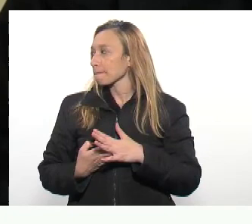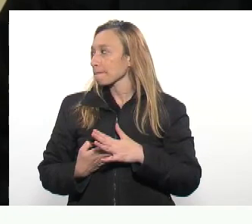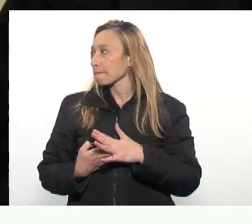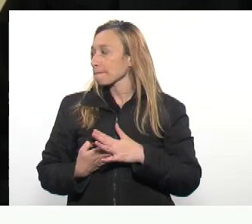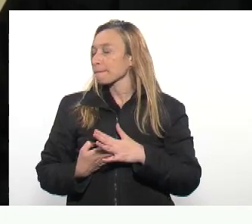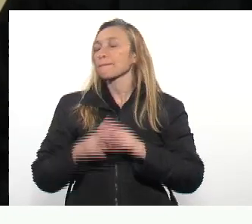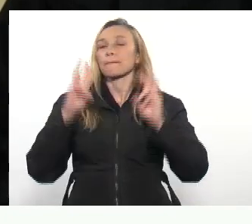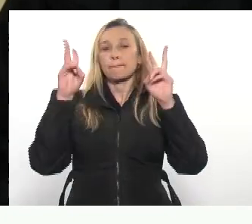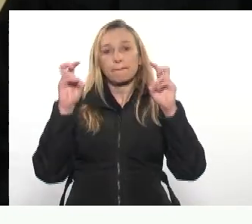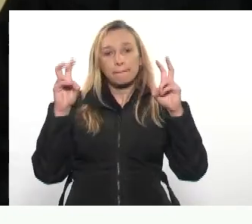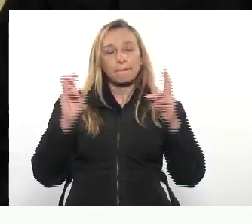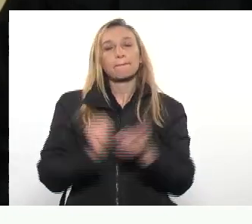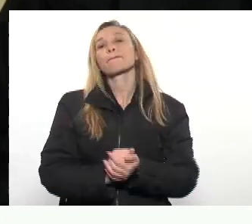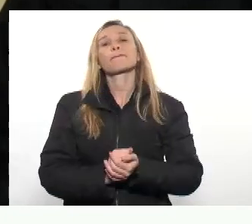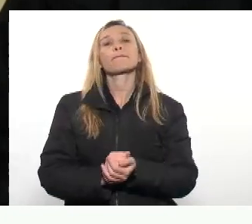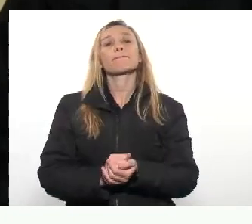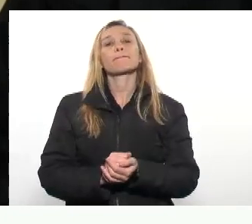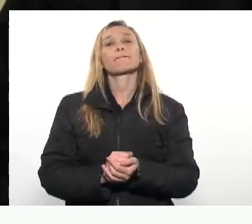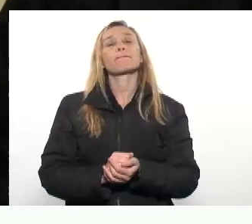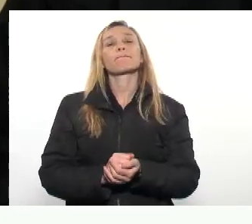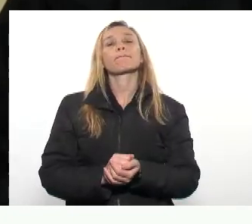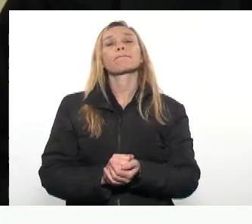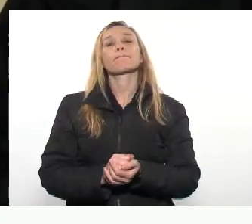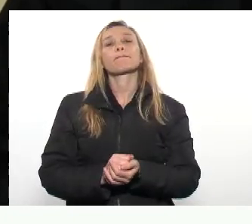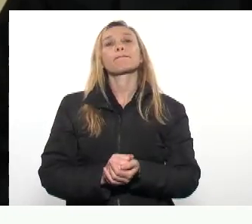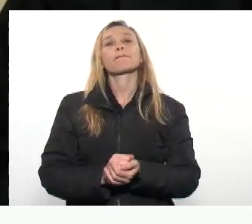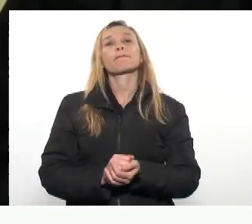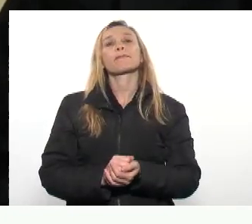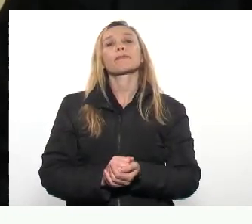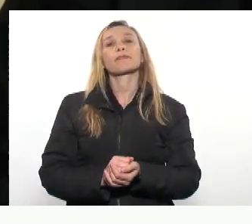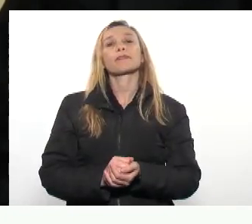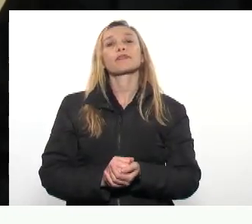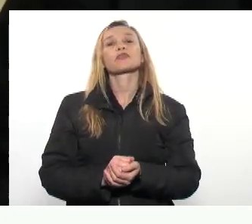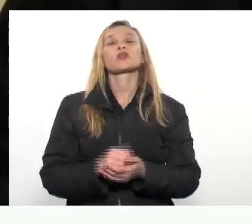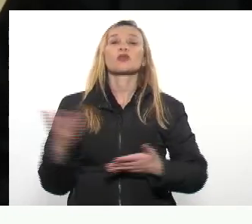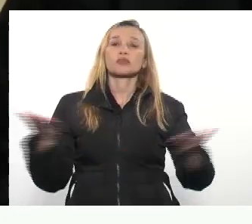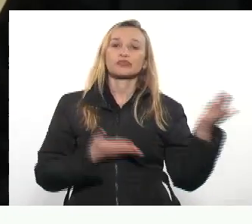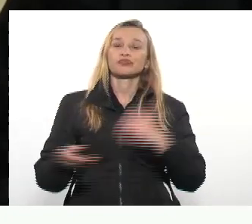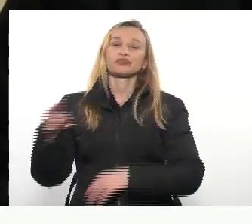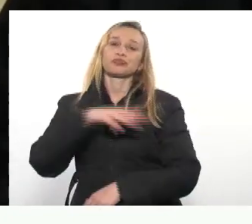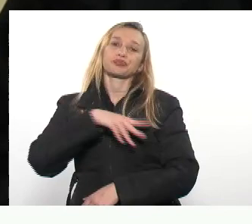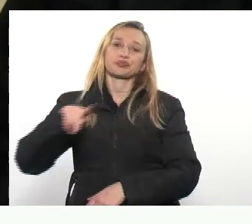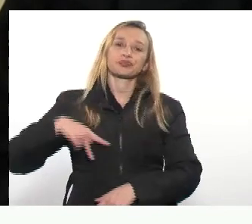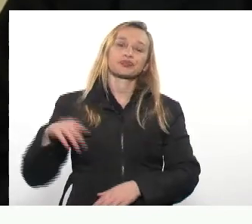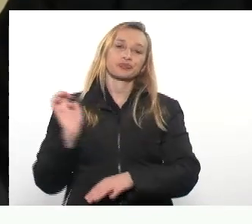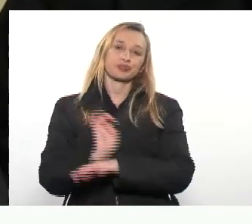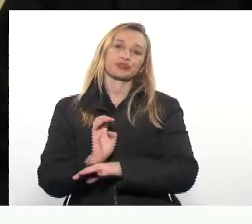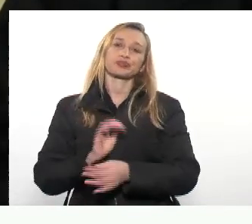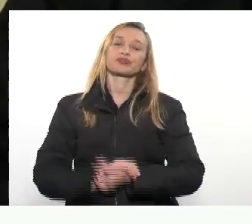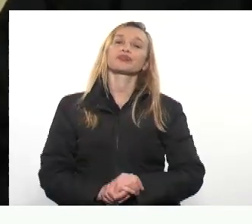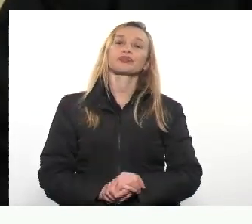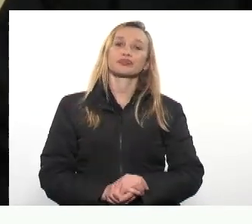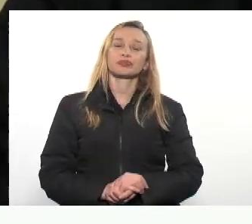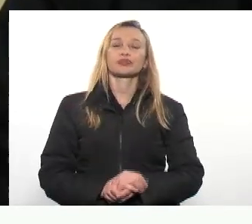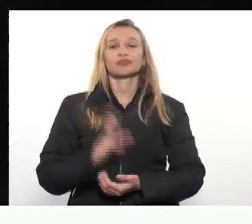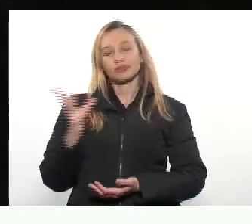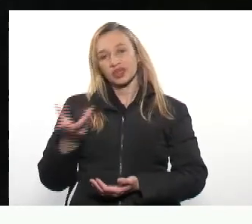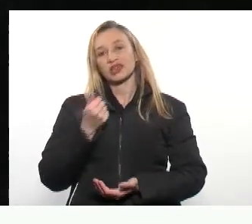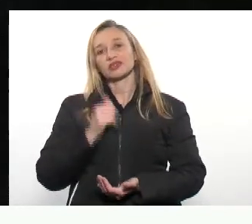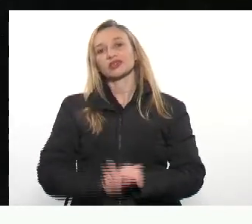É um assunto que está sendo tratado processualmente dentro da agência, inclusive com a participação do Ministério Público Estadual.